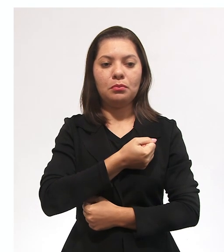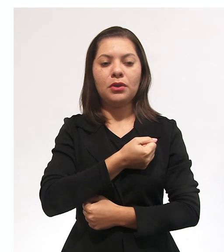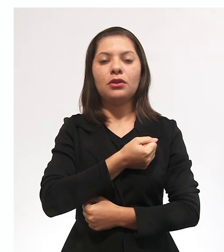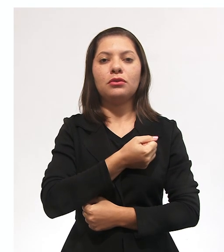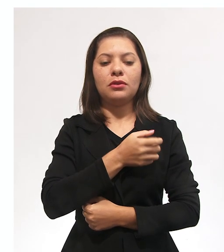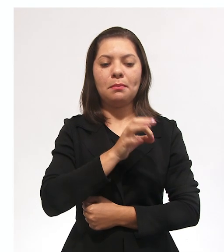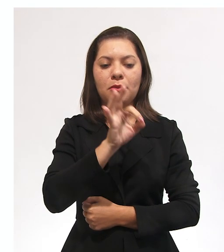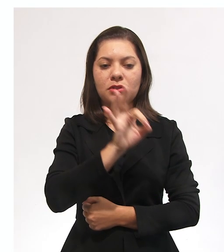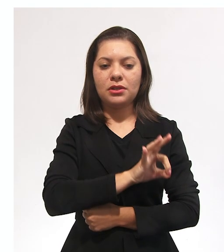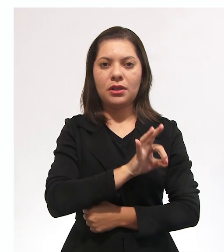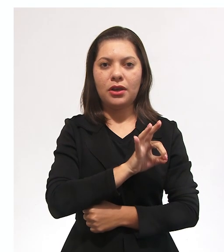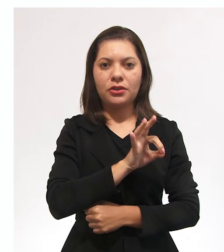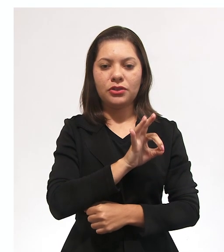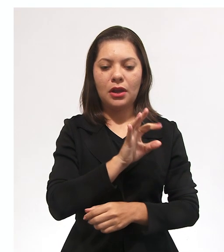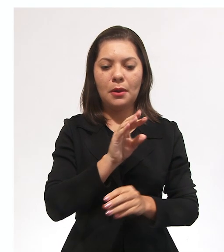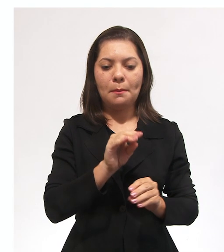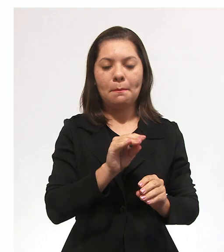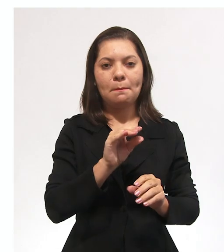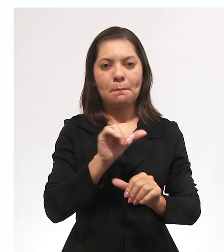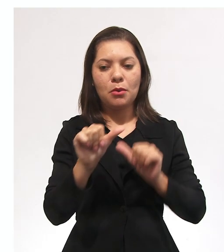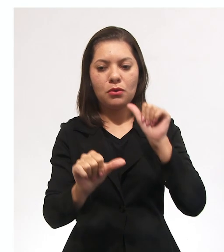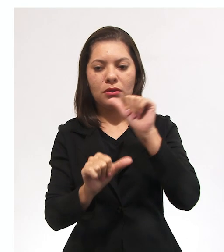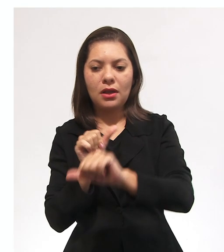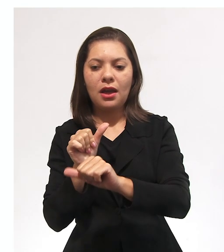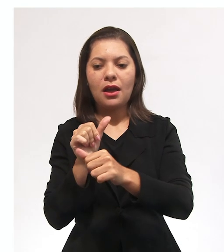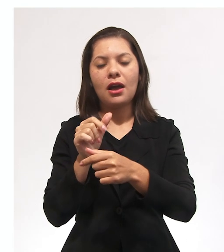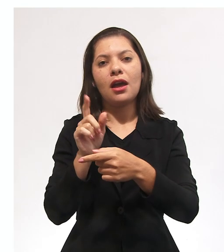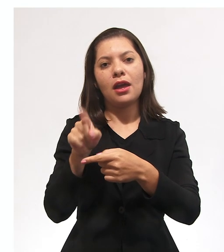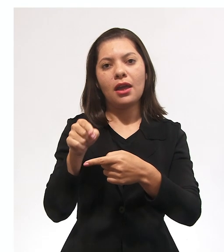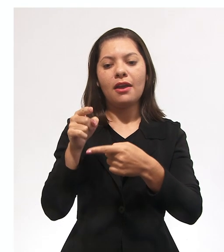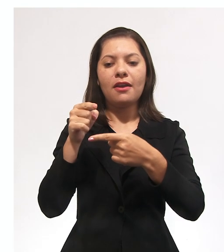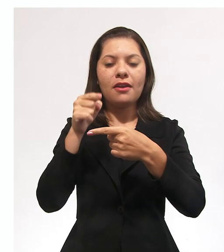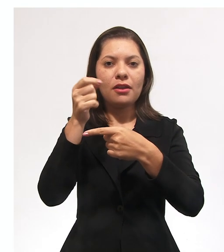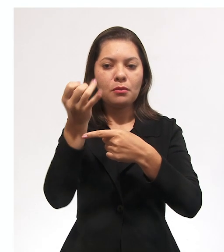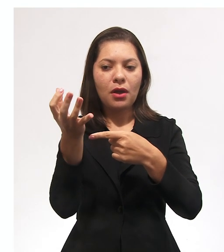de porcentagem em forma de fração ou